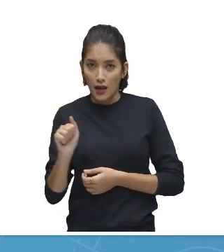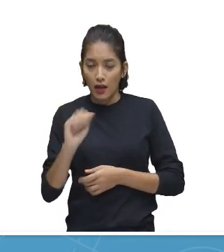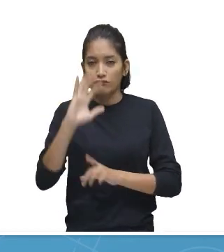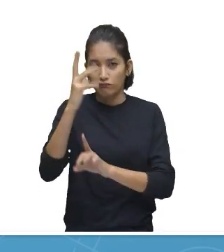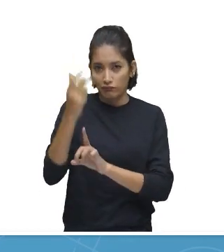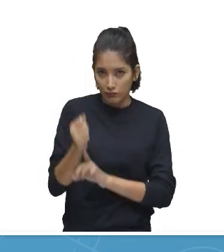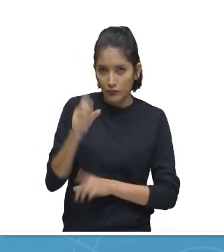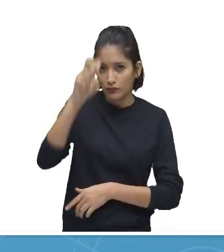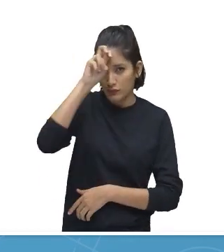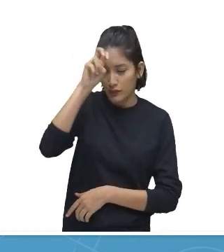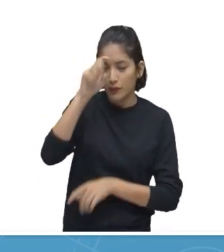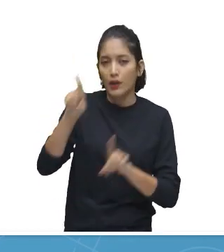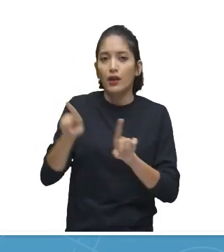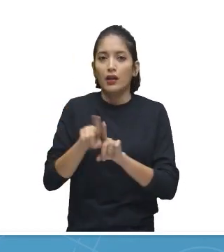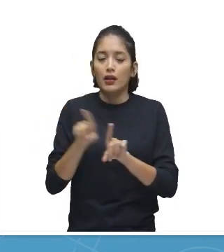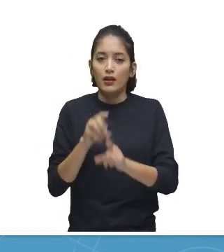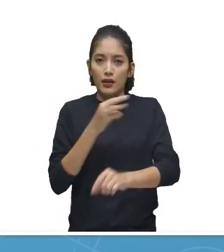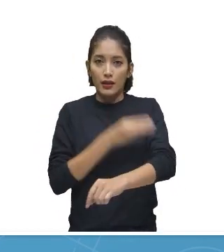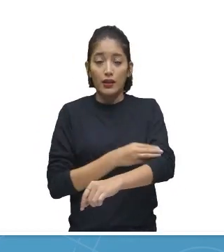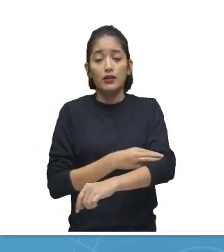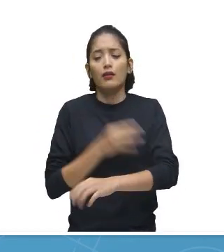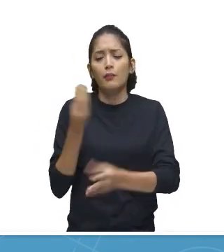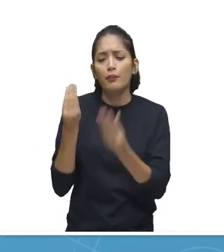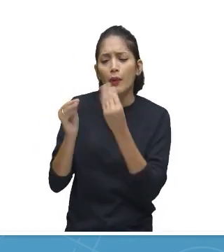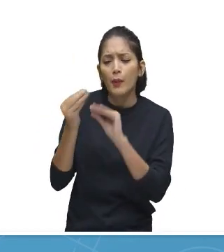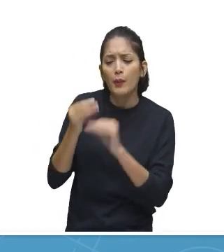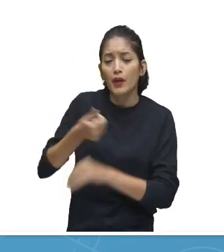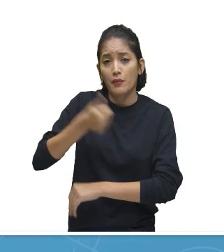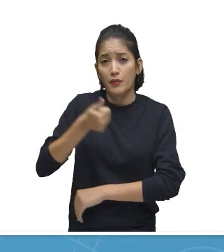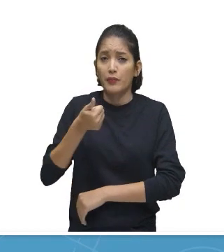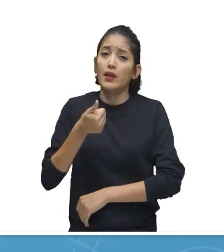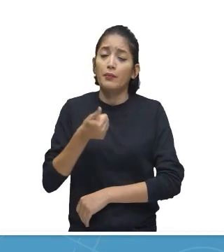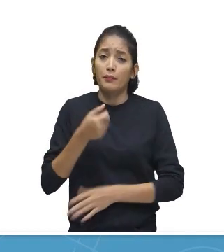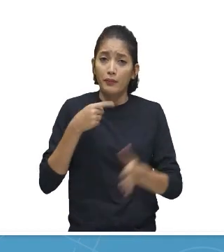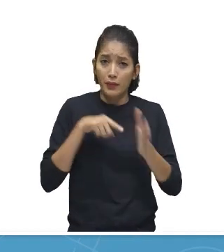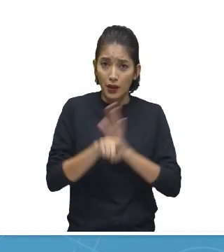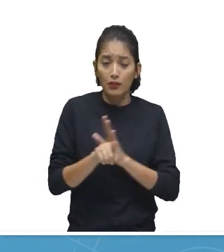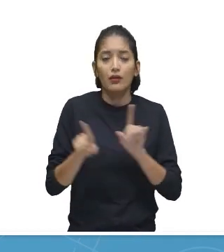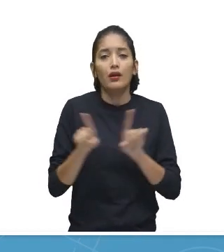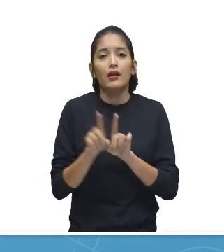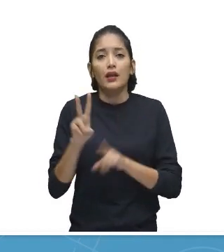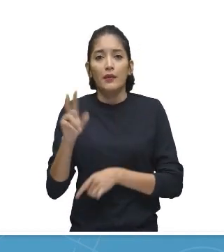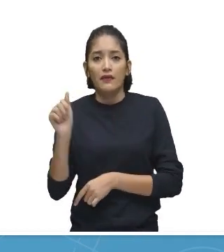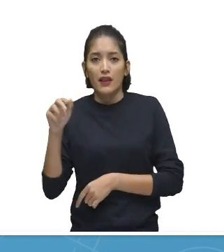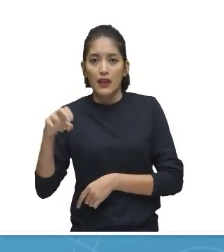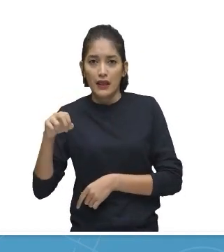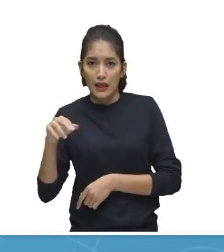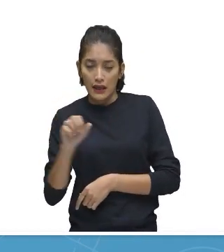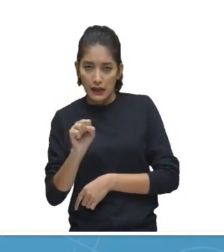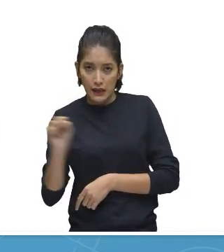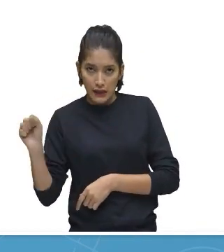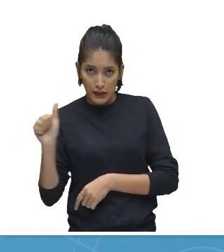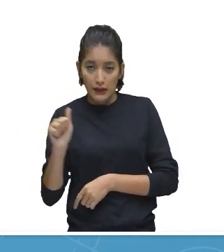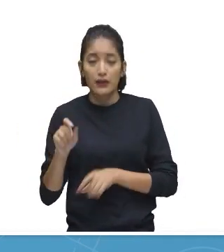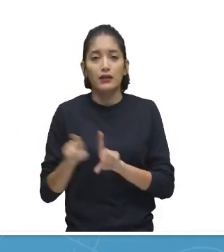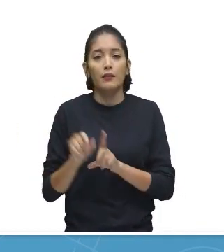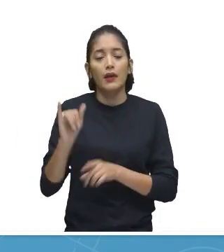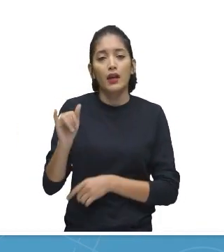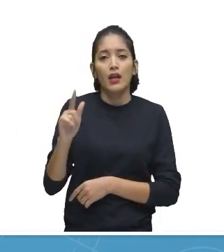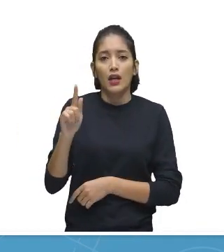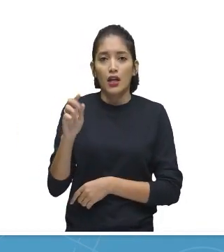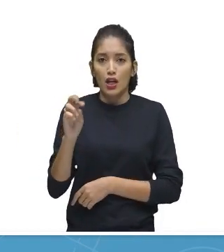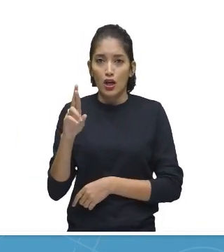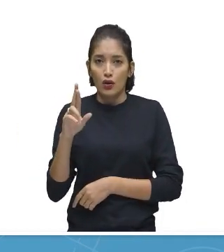colocaram bastante as respostas da primeira questão, né? A Vanessa colocou, o Igor colocou. É que eu acho que